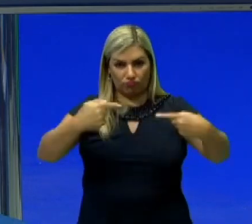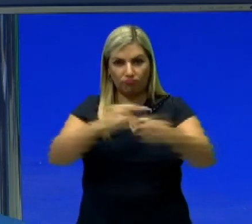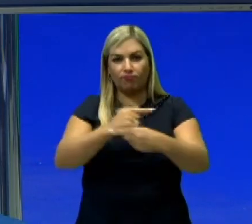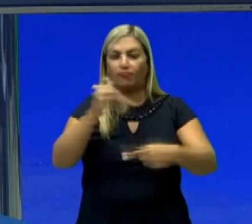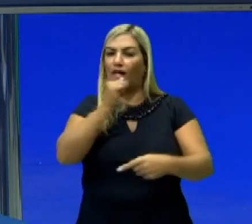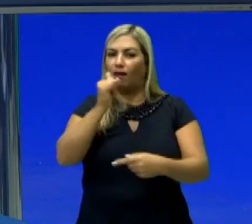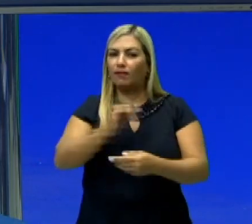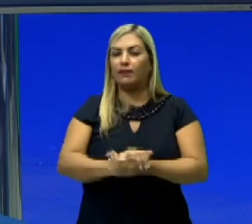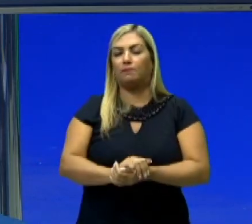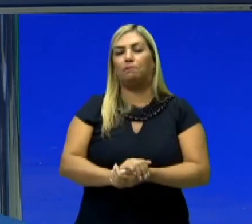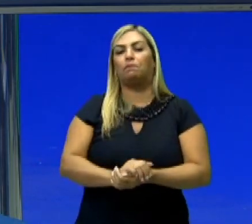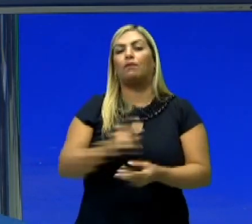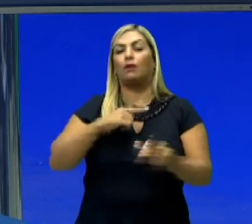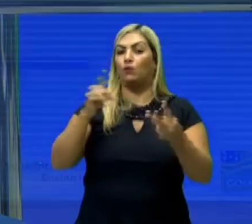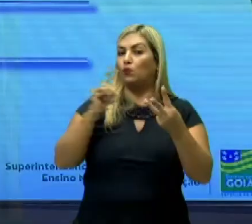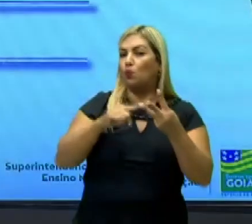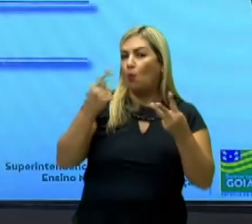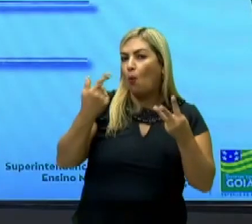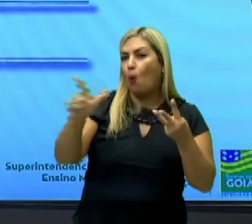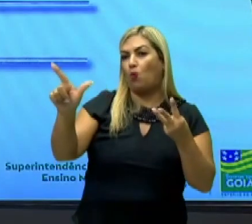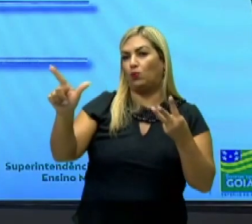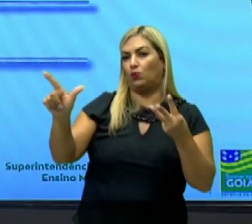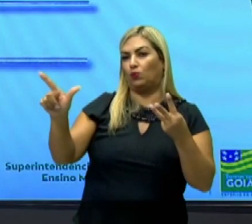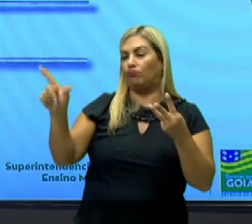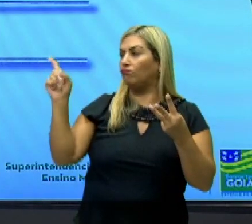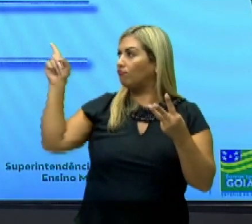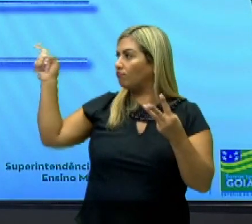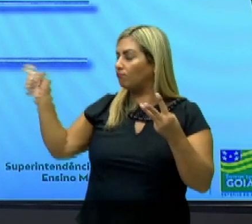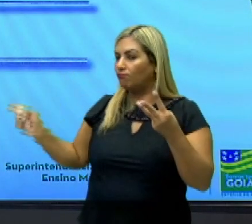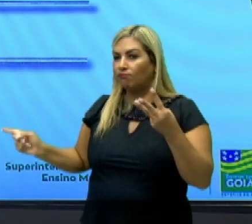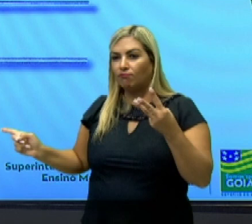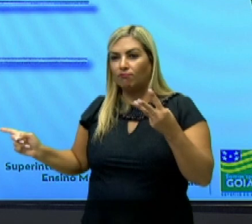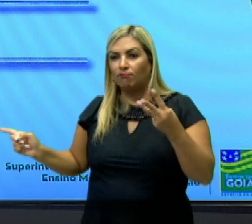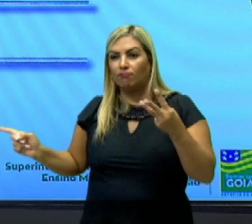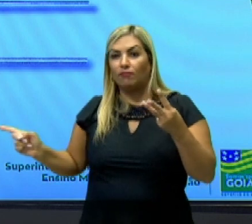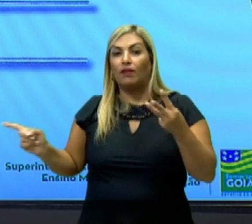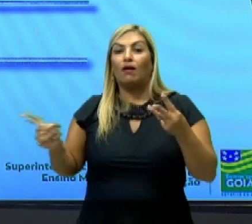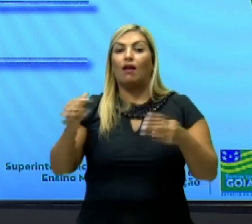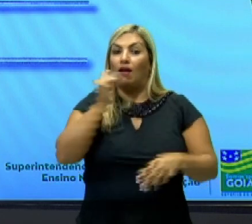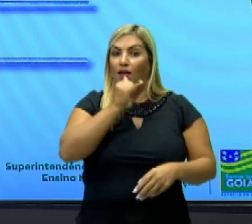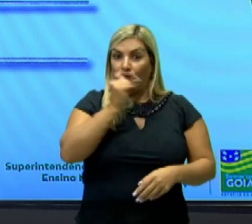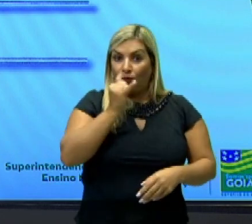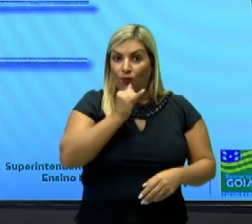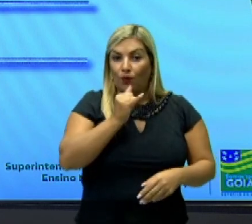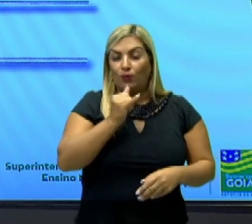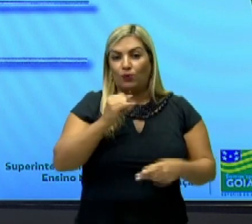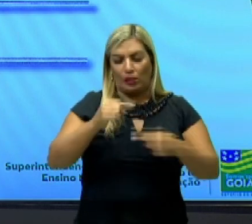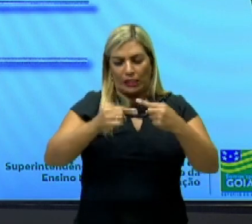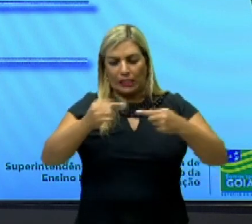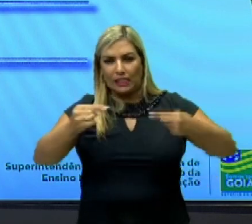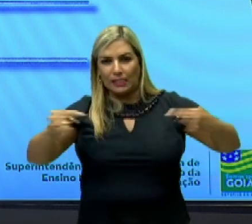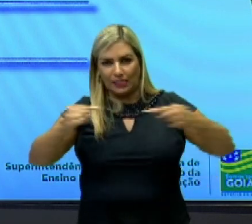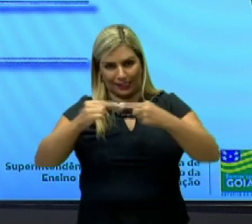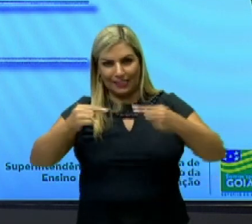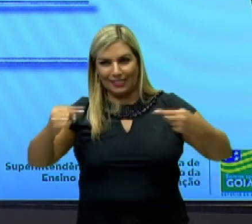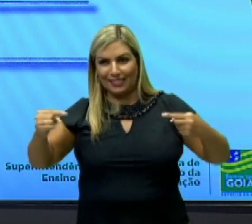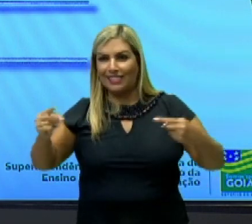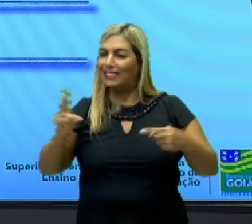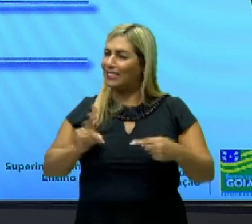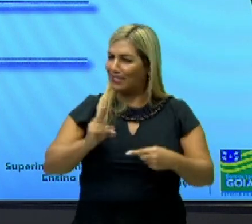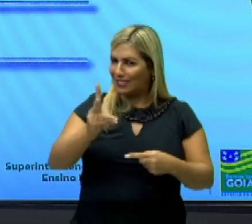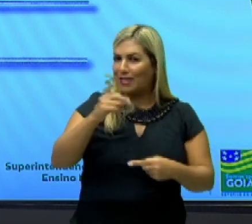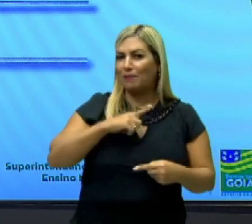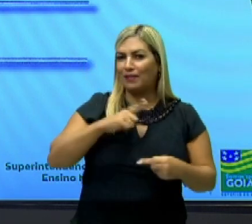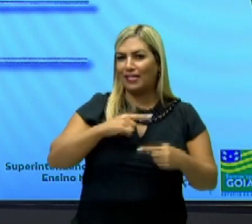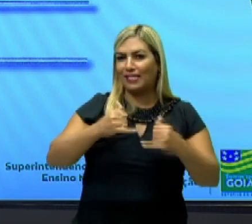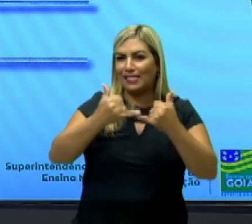outro resistor, que é justamente o resistor de circuitos eletrônicos, beleza? Esse resistor sempre vai ter